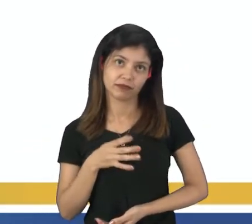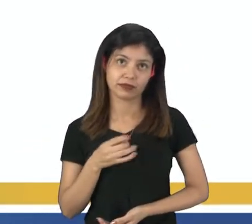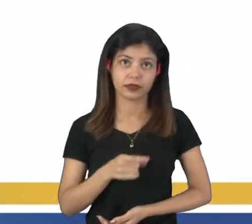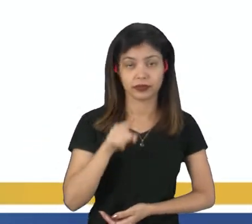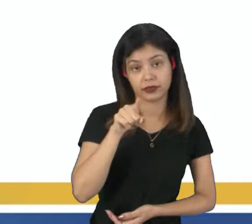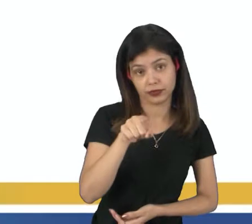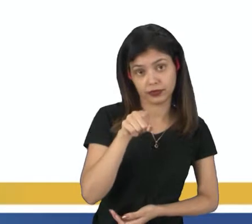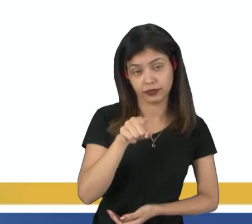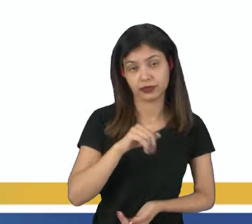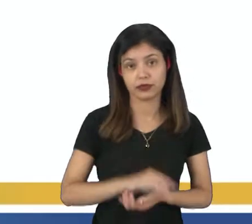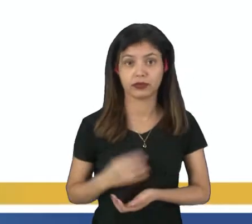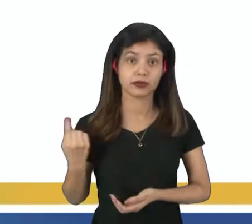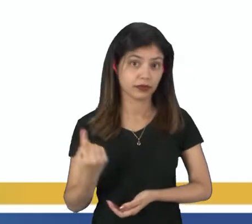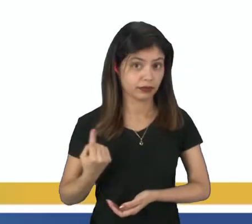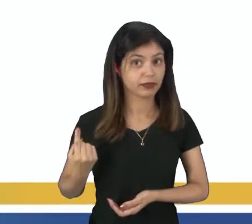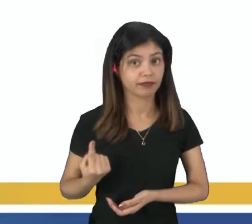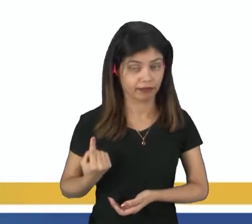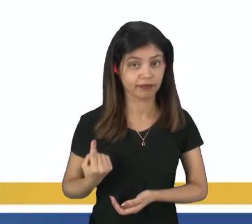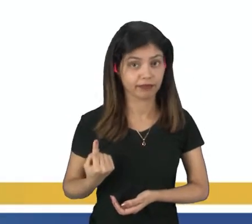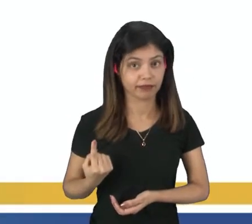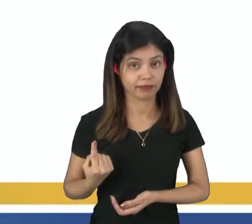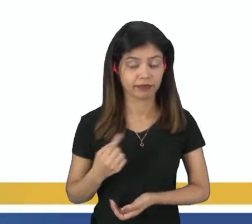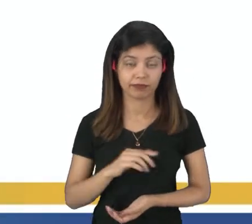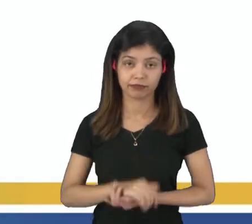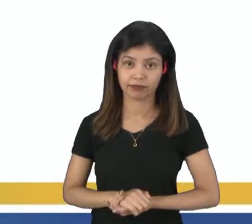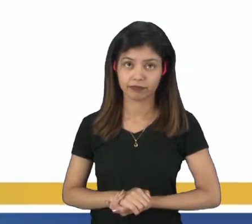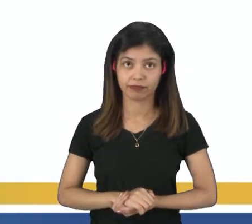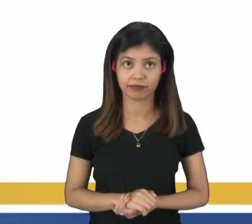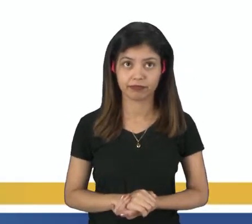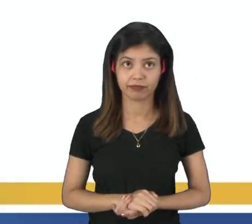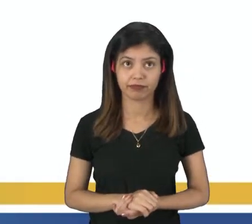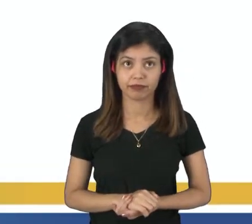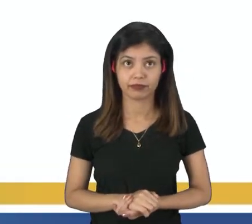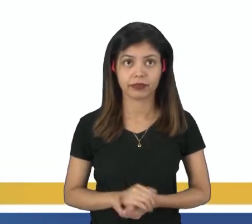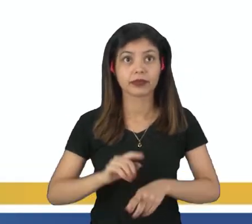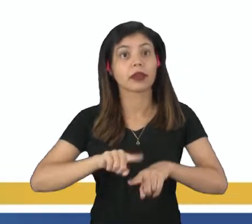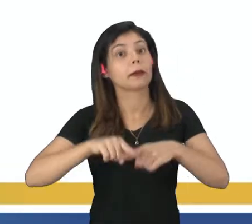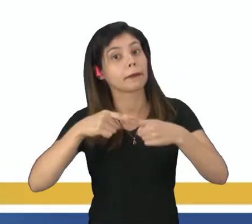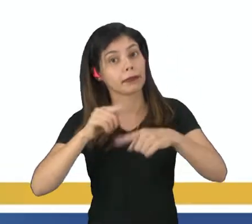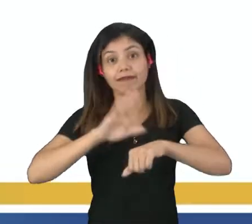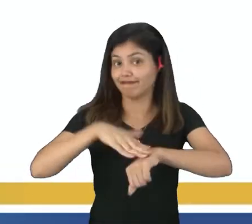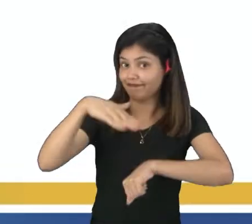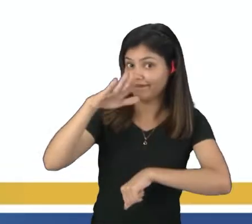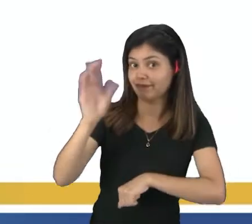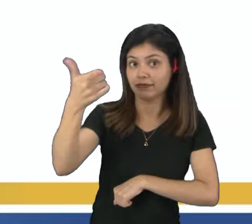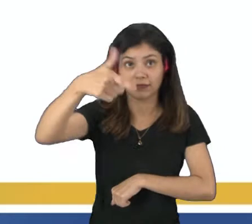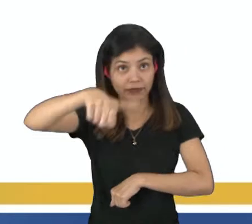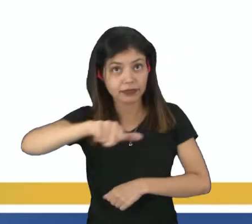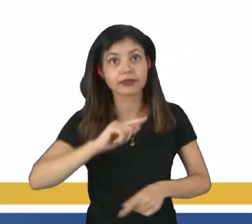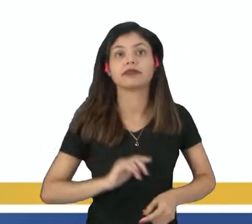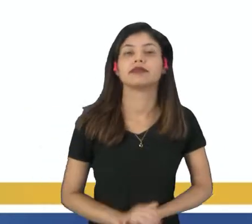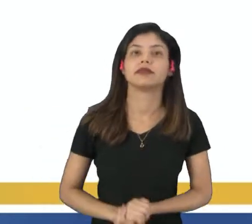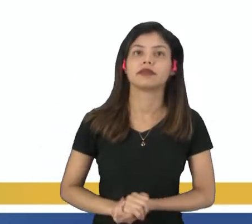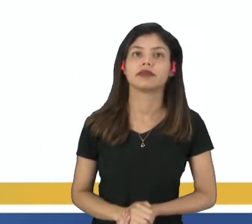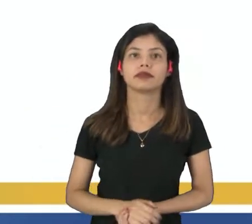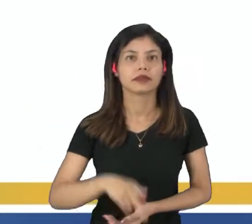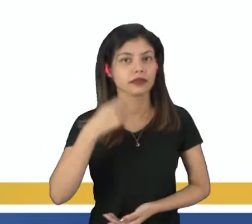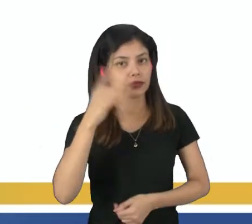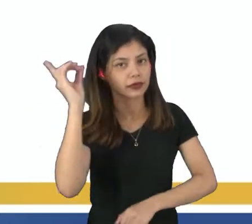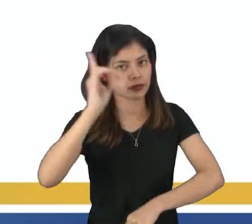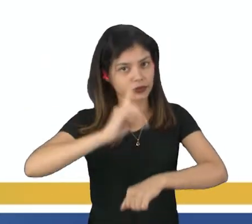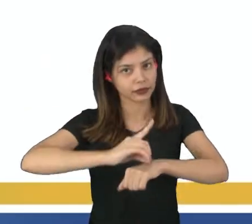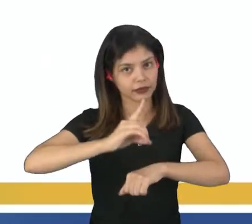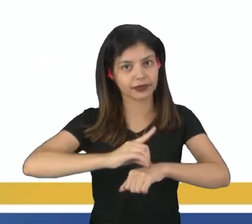fiquei com pena de ver você aí em pé sozinho." E mais uma vez, Joãozinho foi